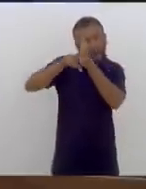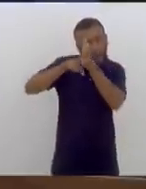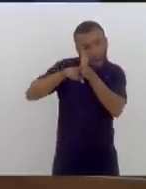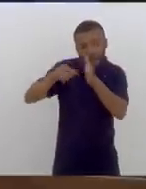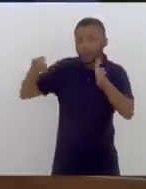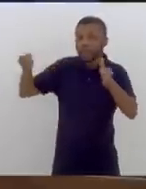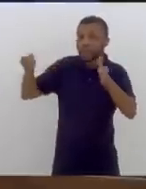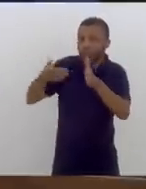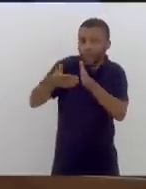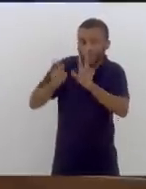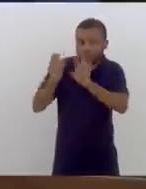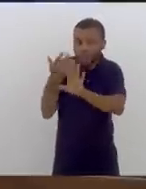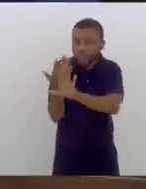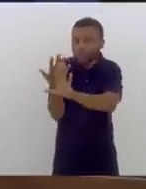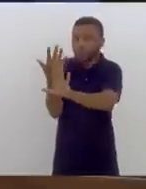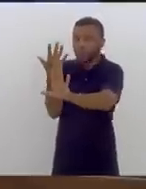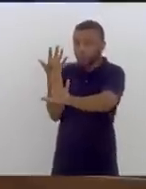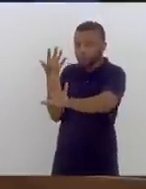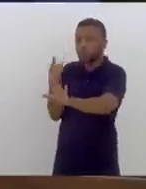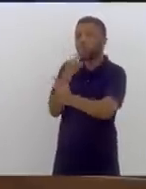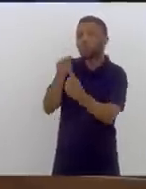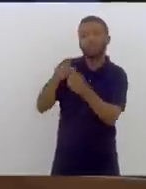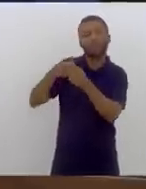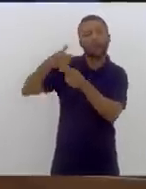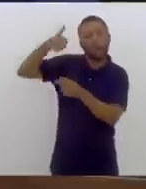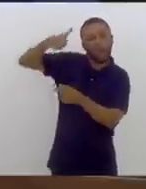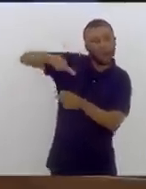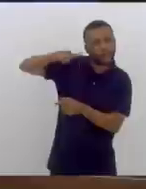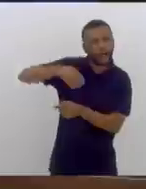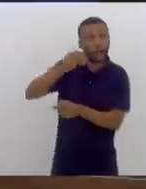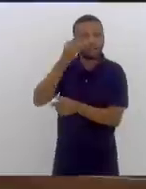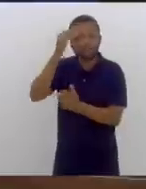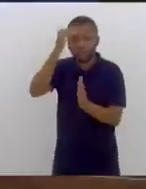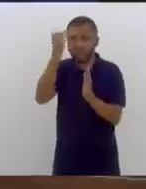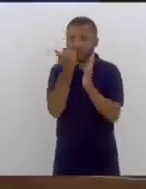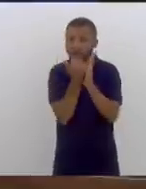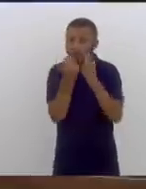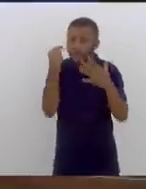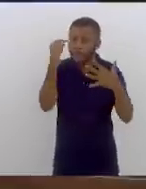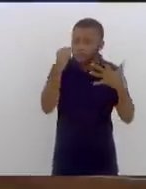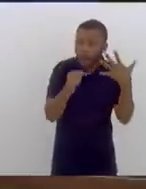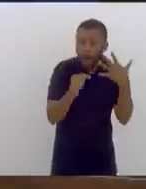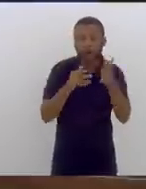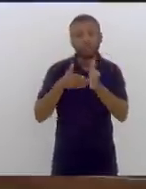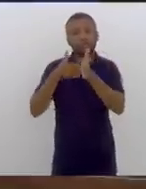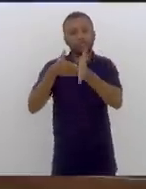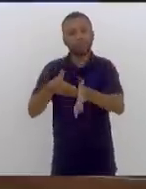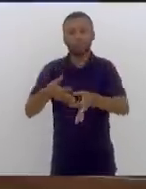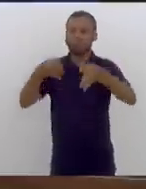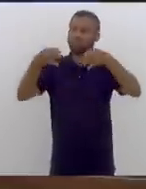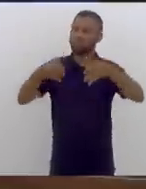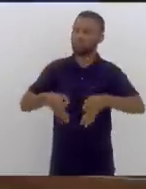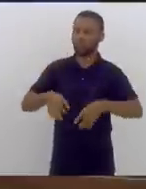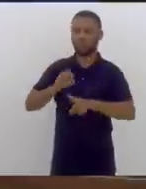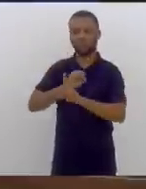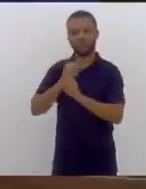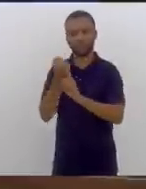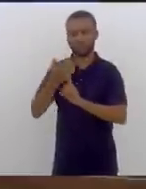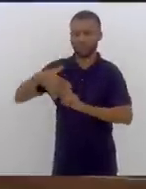social a fim de Averiguar o cumprimento dos requisitos de boa conduta social